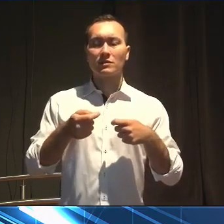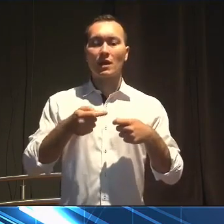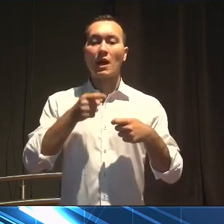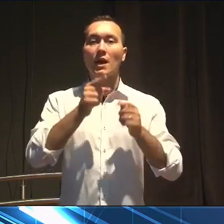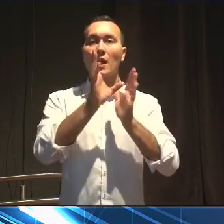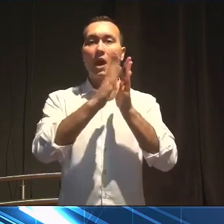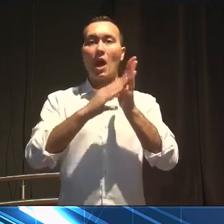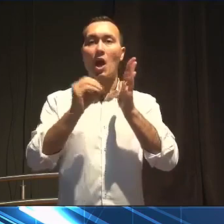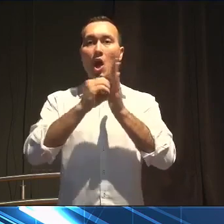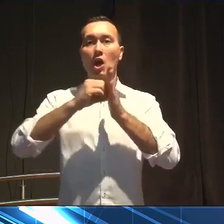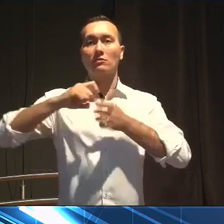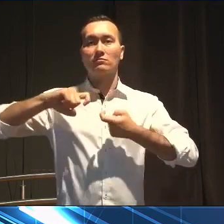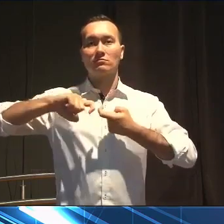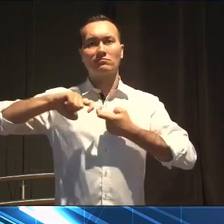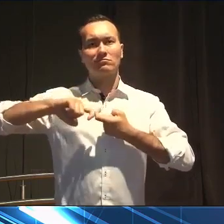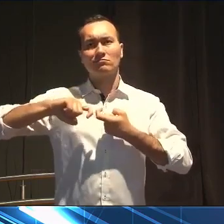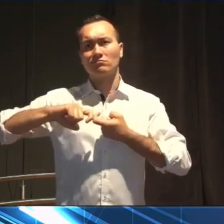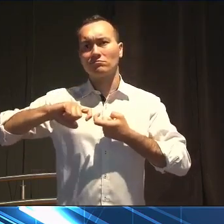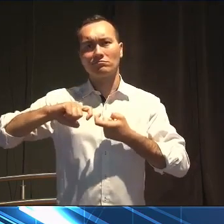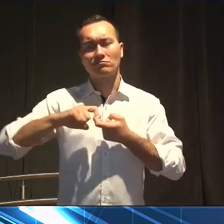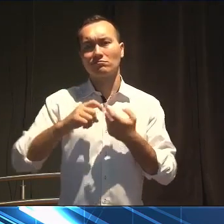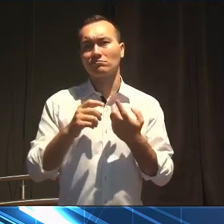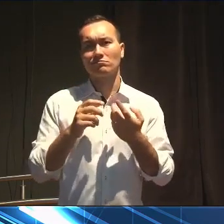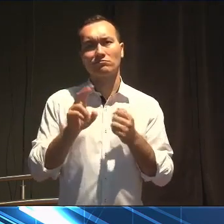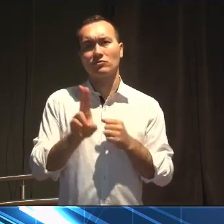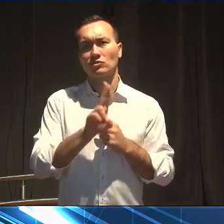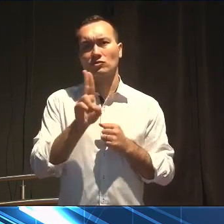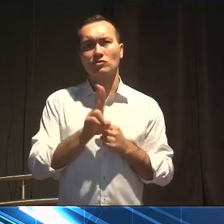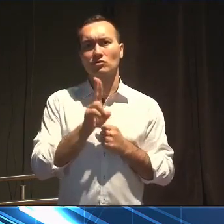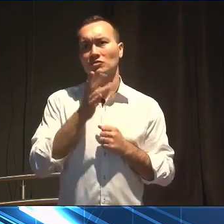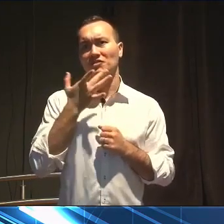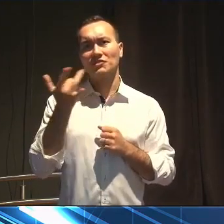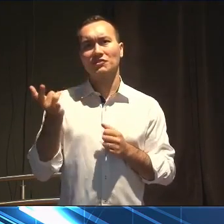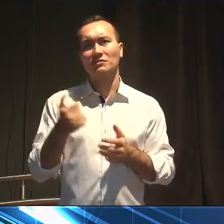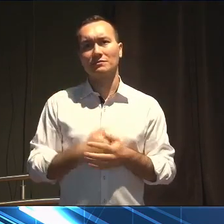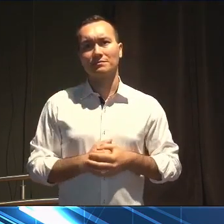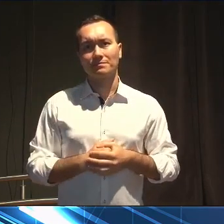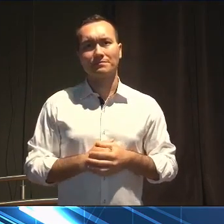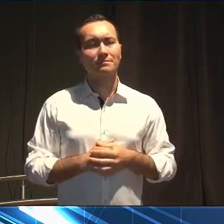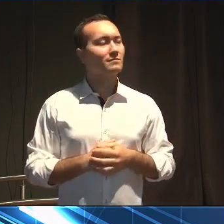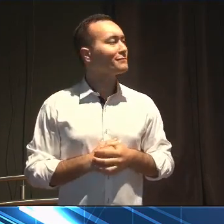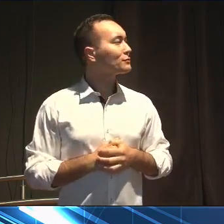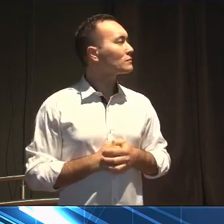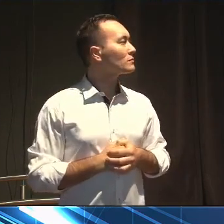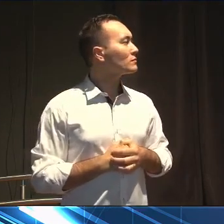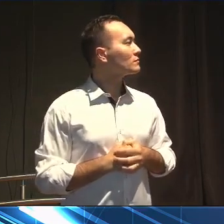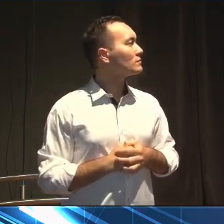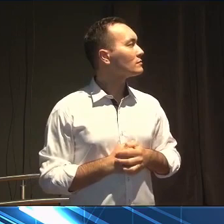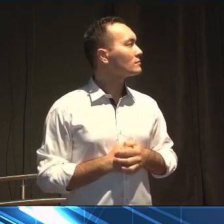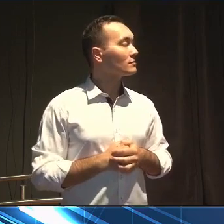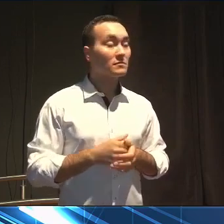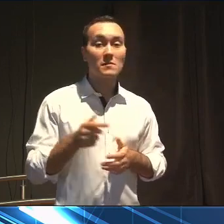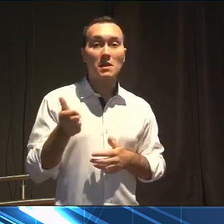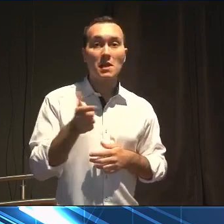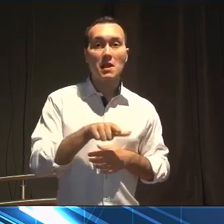tranquilo de utilizar. Para quem quiser ficar mais conectado com o que a gente faz na NVIDIA, eu